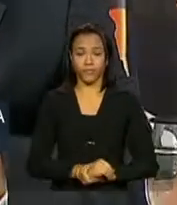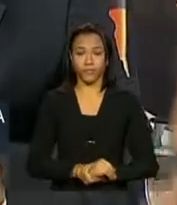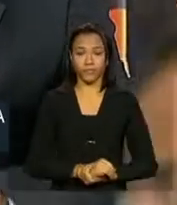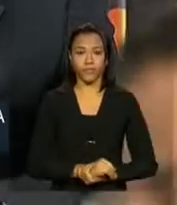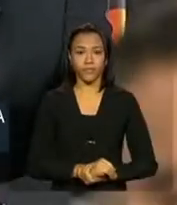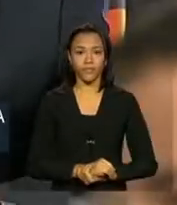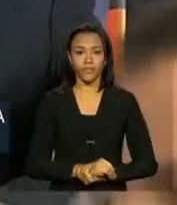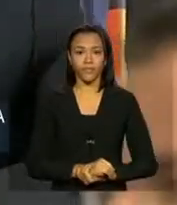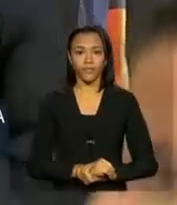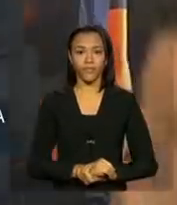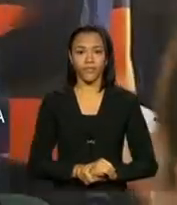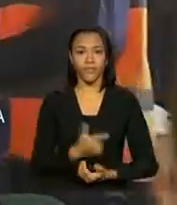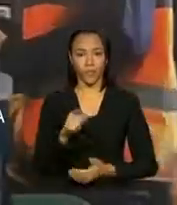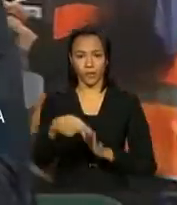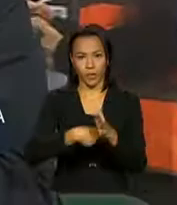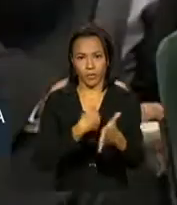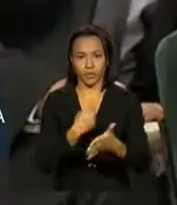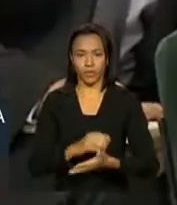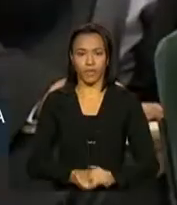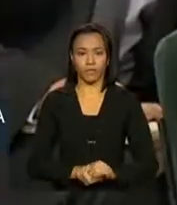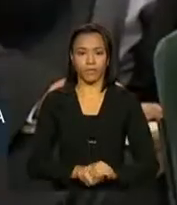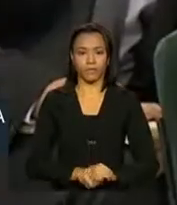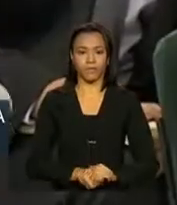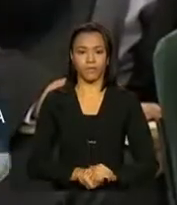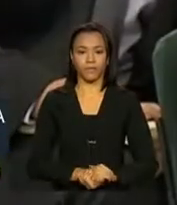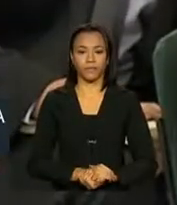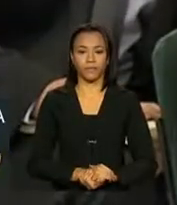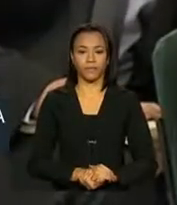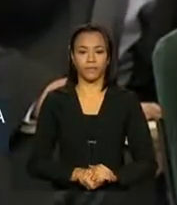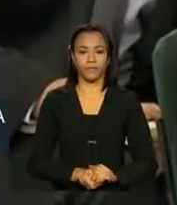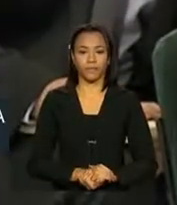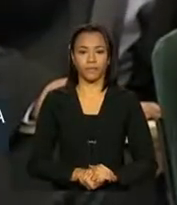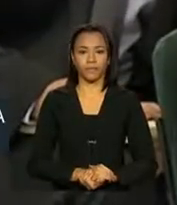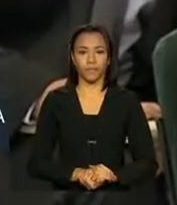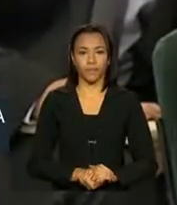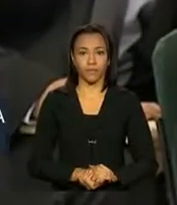Próxima pergunta. Oi,